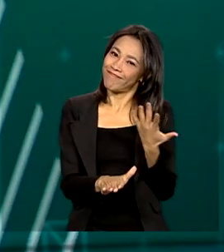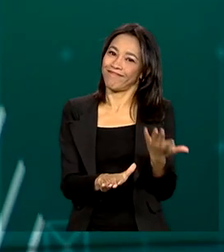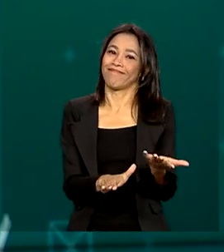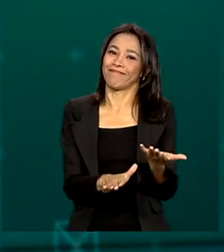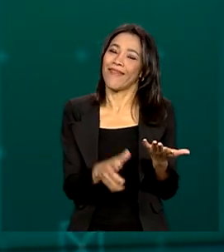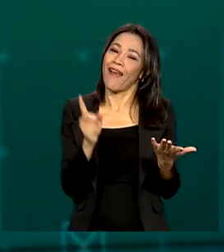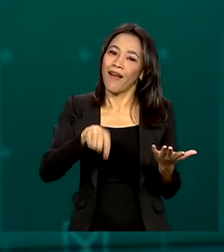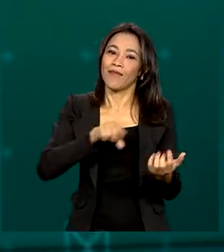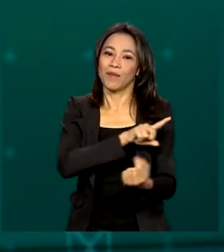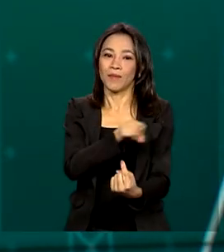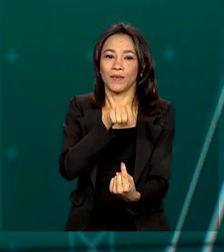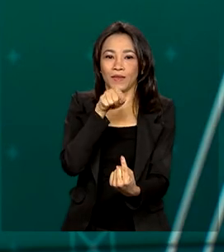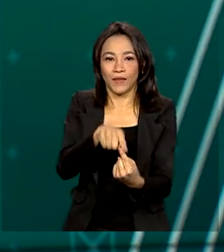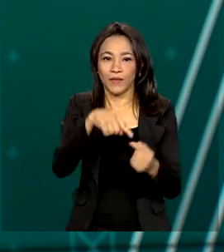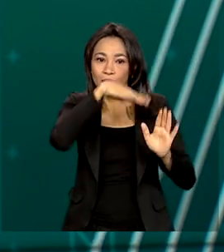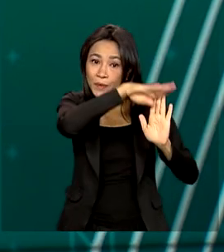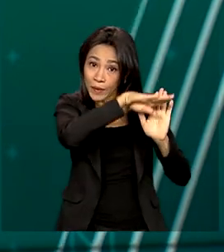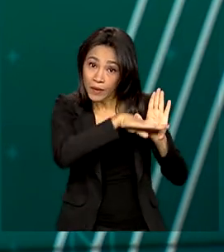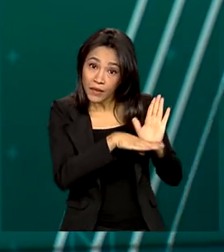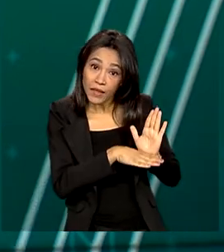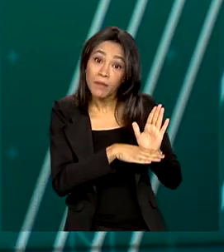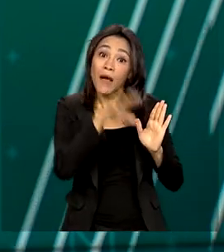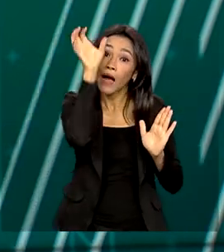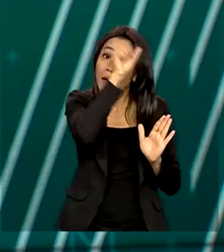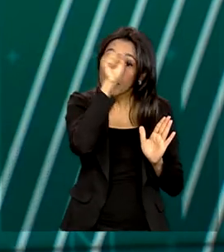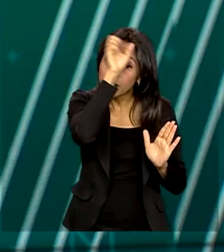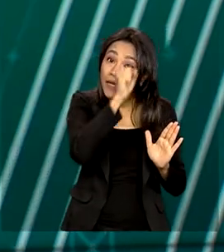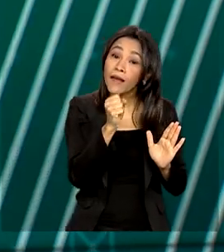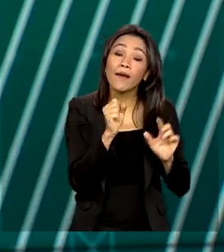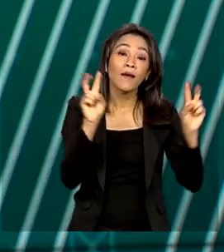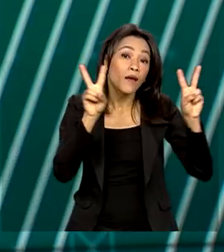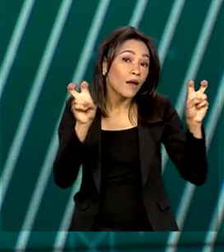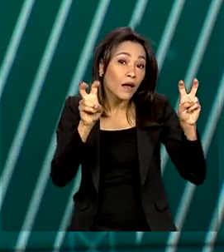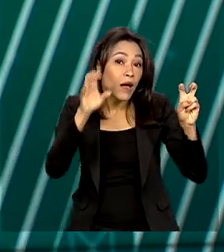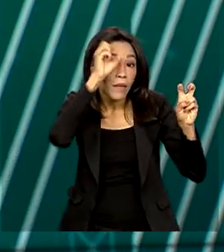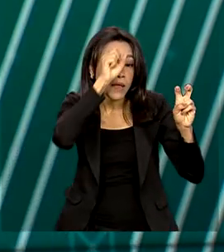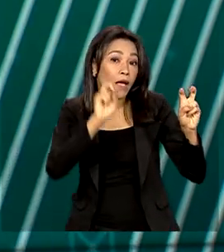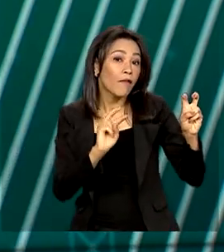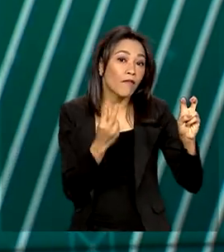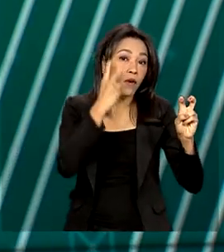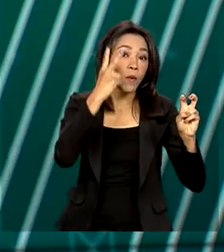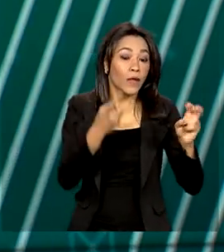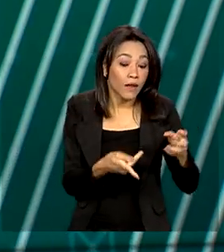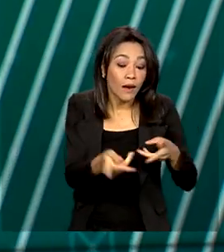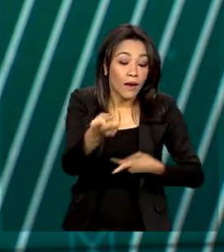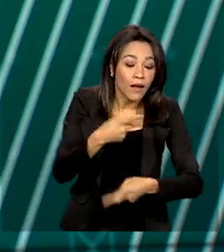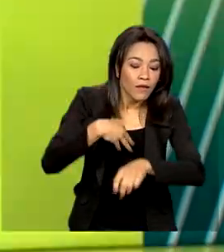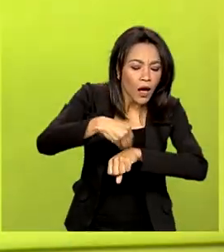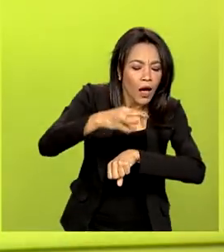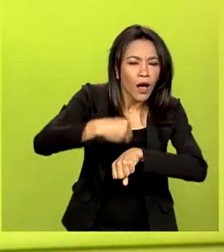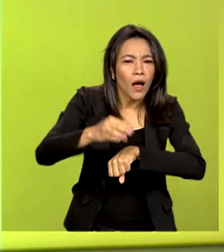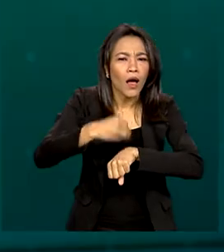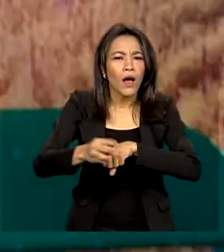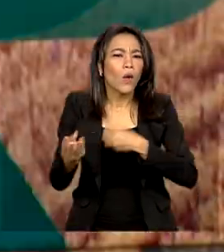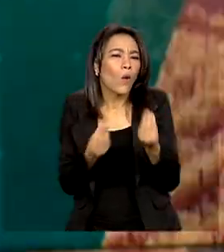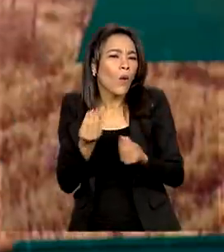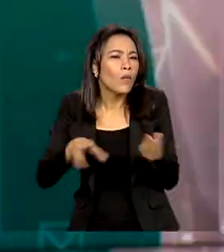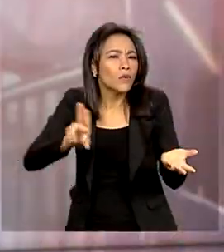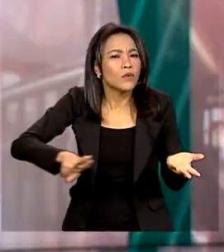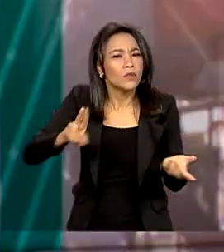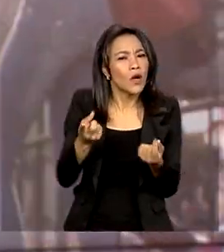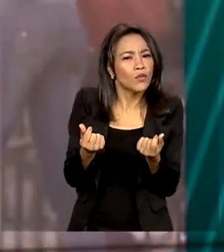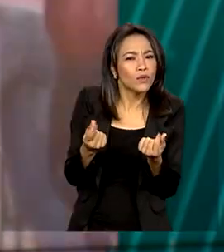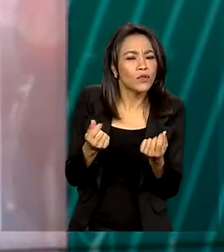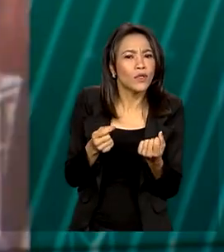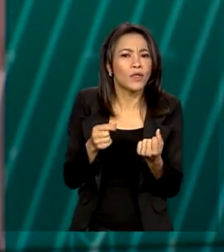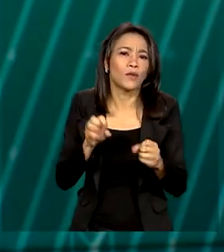E esta é a meta do programa Aprender Valor do Banco Central, que leva noções de educação financeira para alunos do ensino fundamental